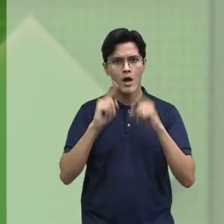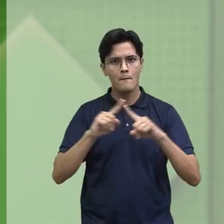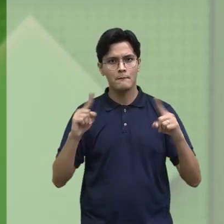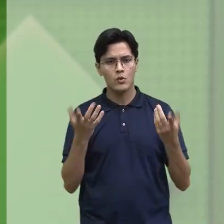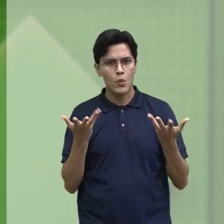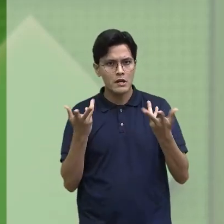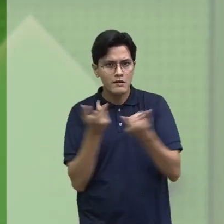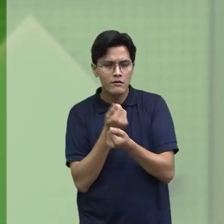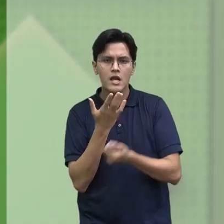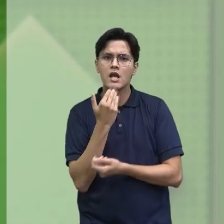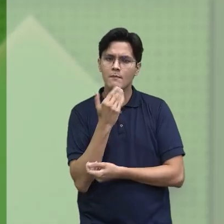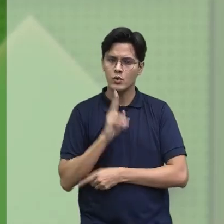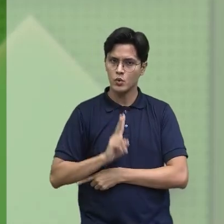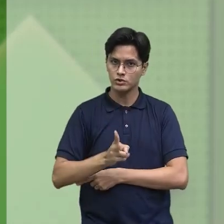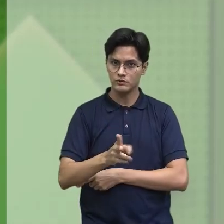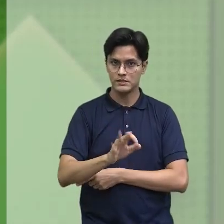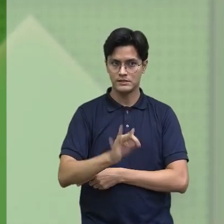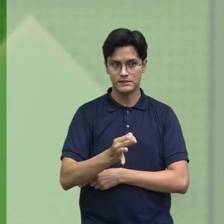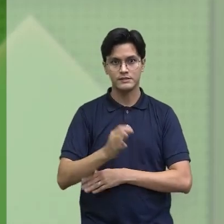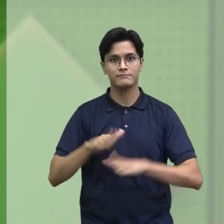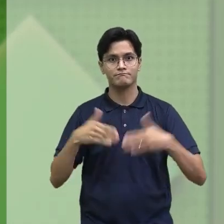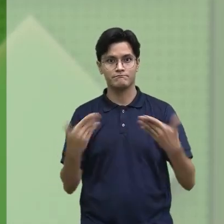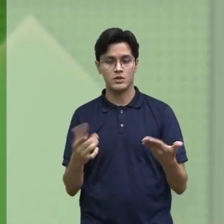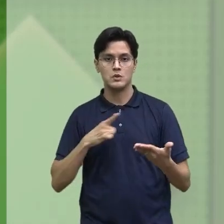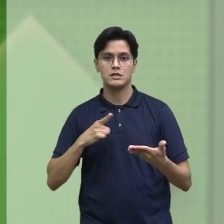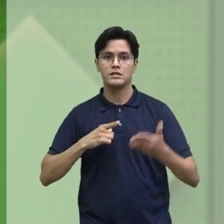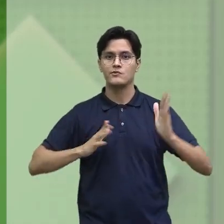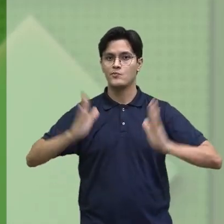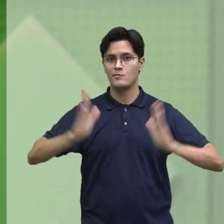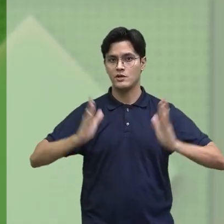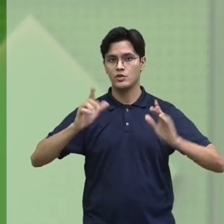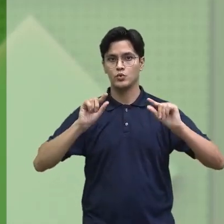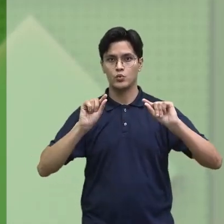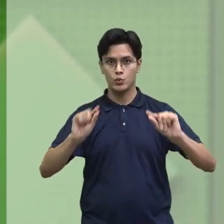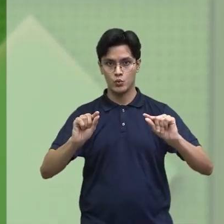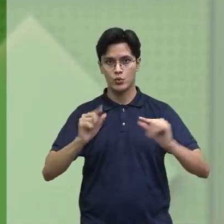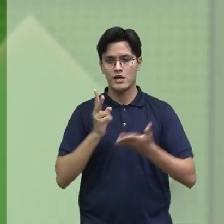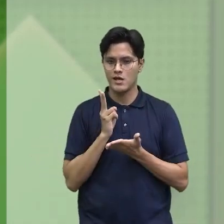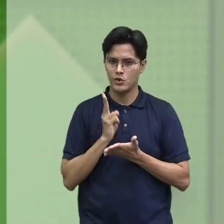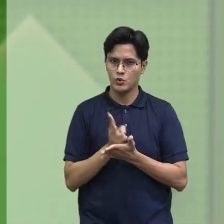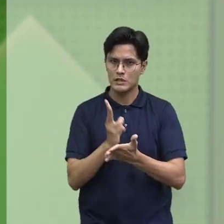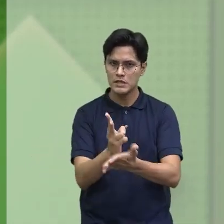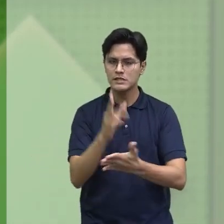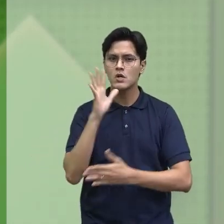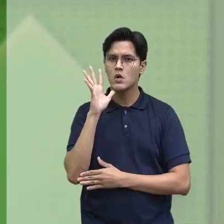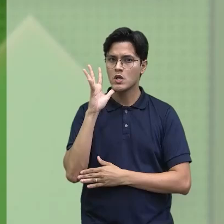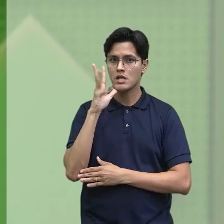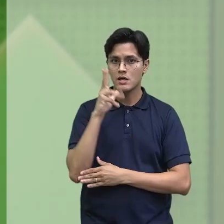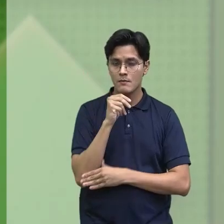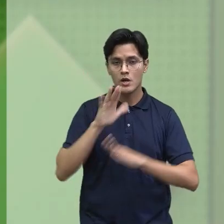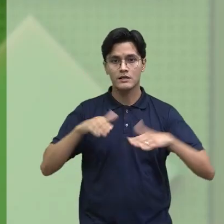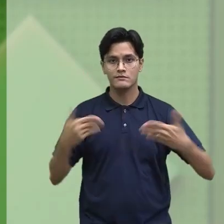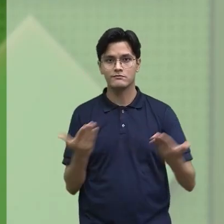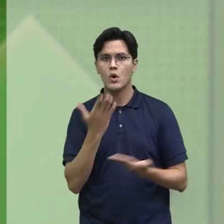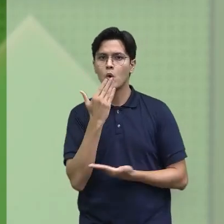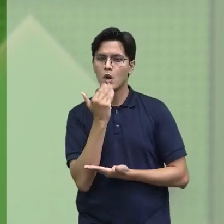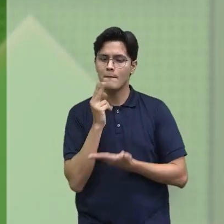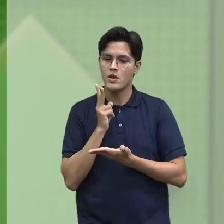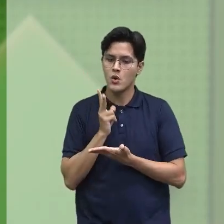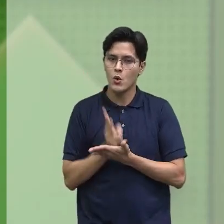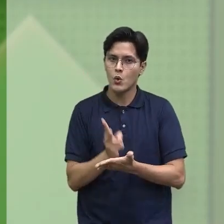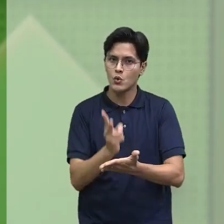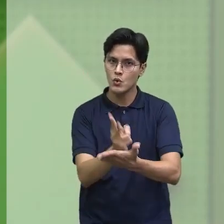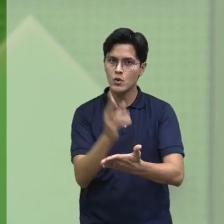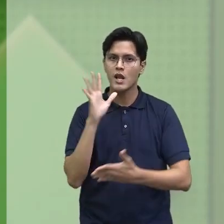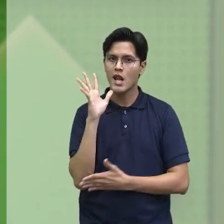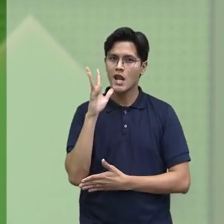desses alimentos, né, e elas vão ter ali um período, né, de duração muito maior. Então esses alimentos vão ficar preservados por